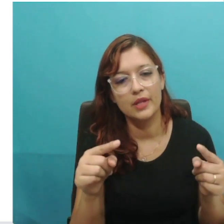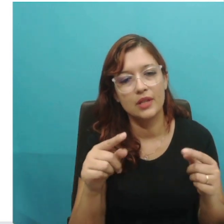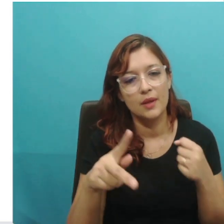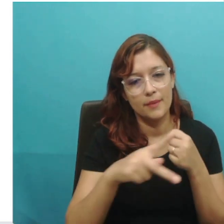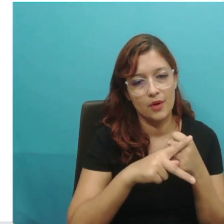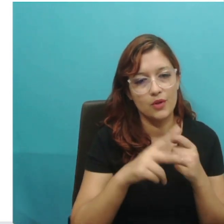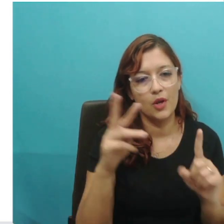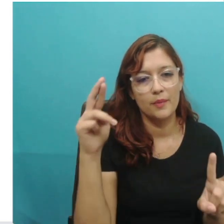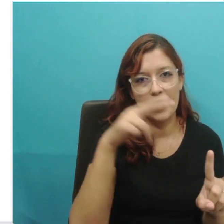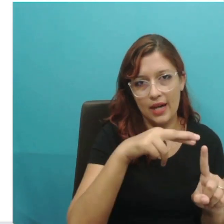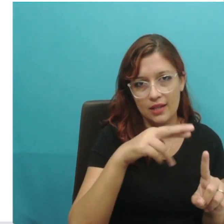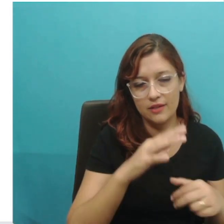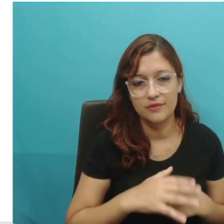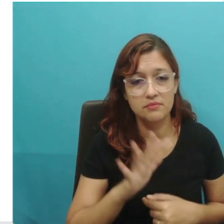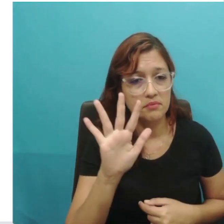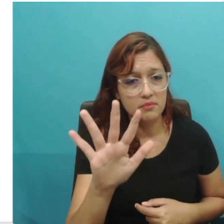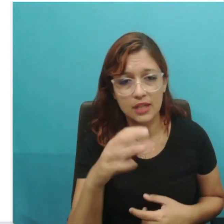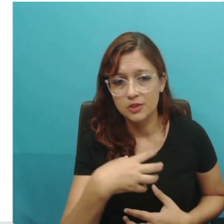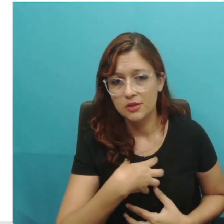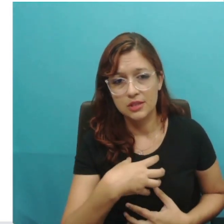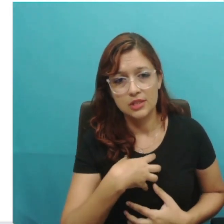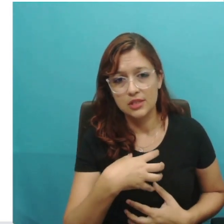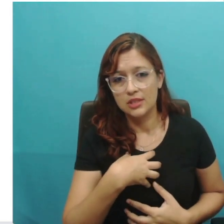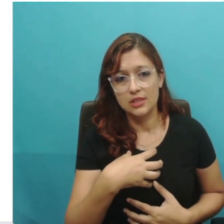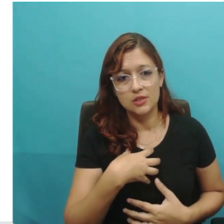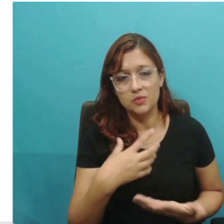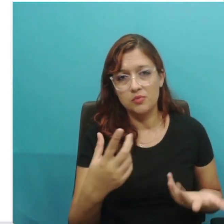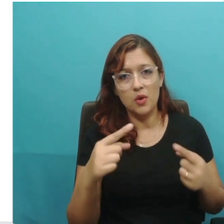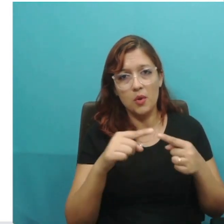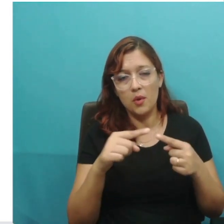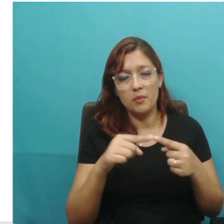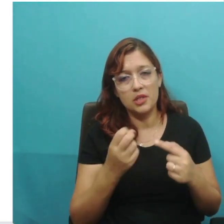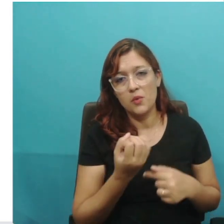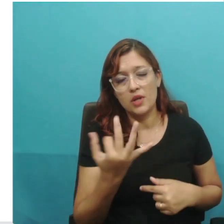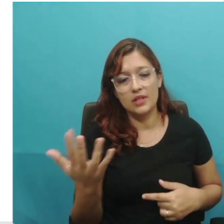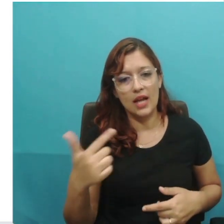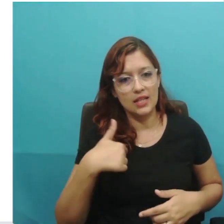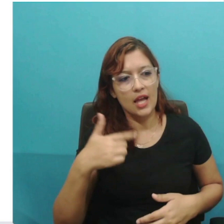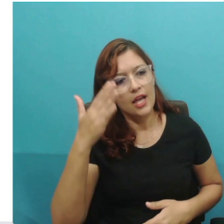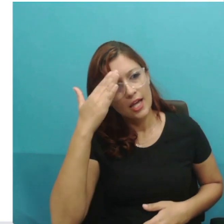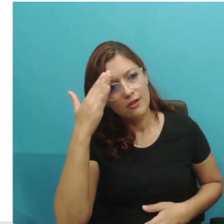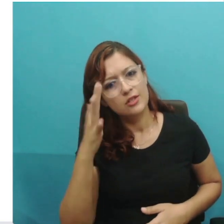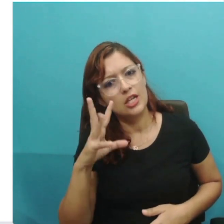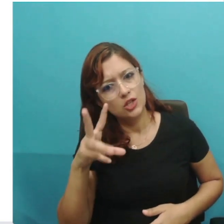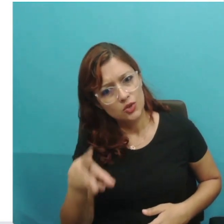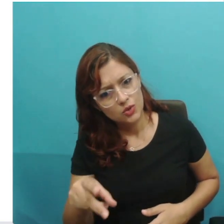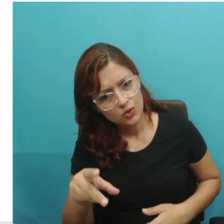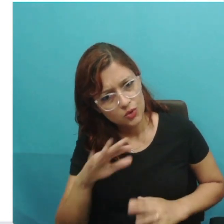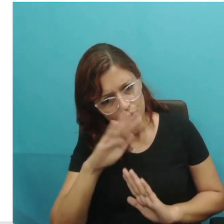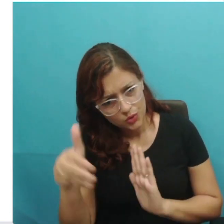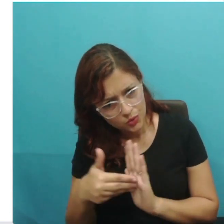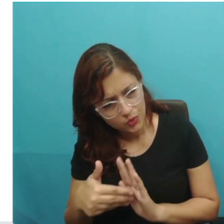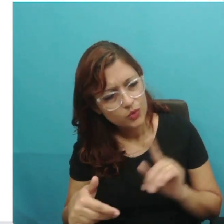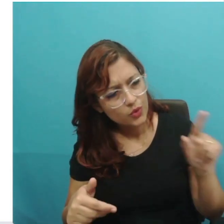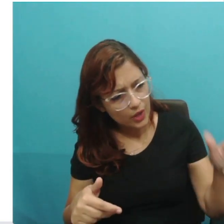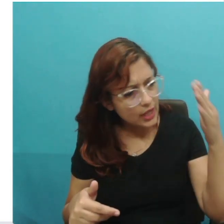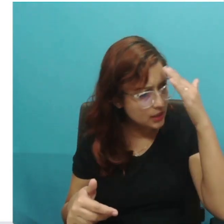Então, eu sei que quanto está agindo como pronome relativo, mas o sentido é de quantidade do mesmo